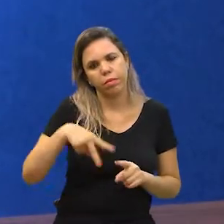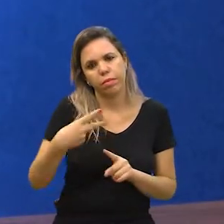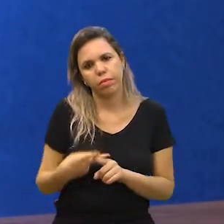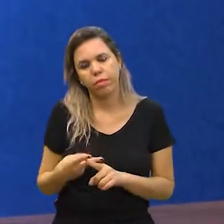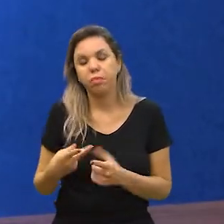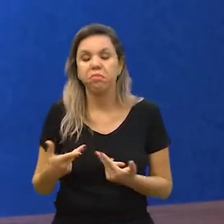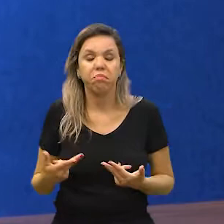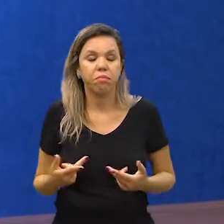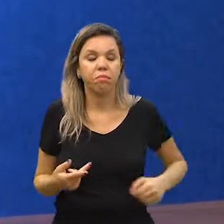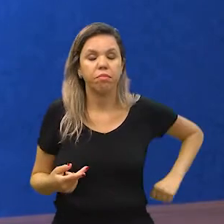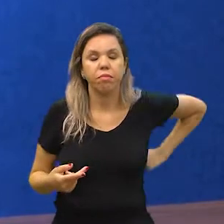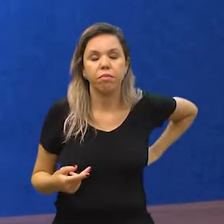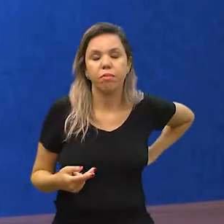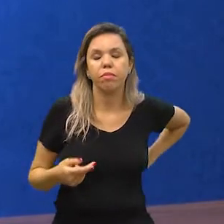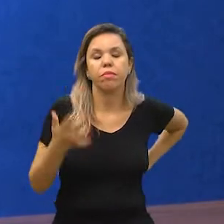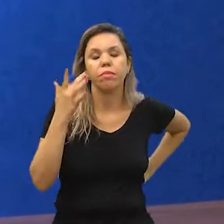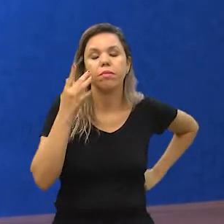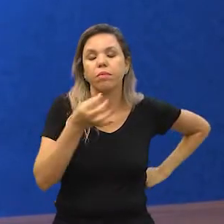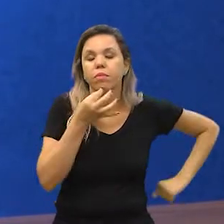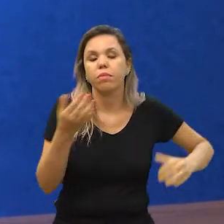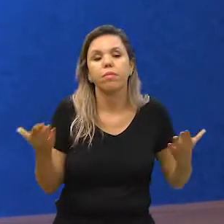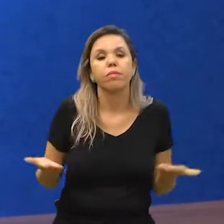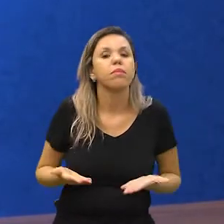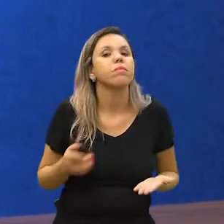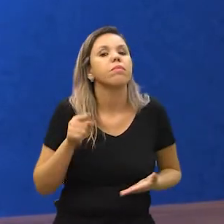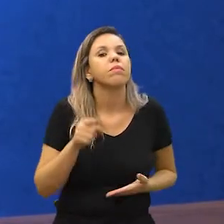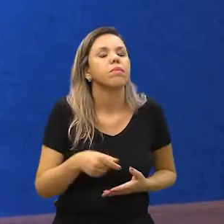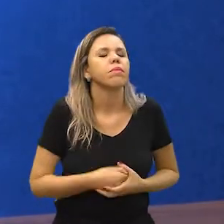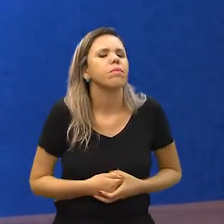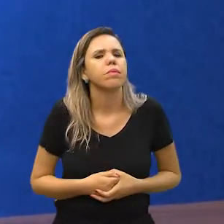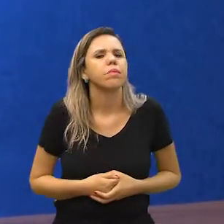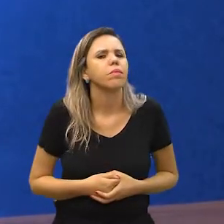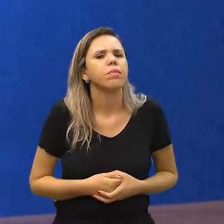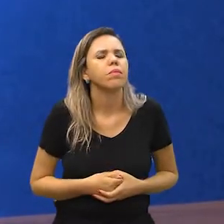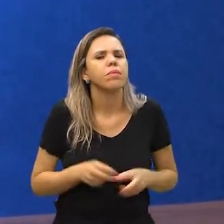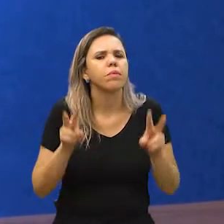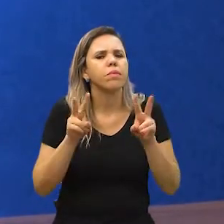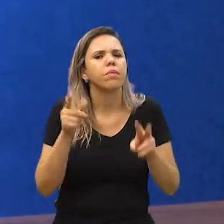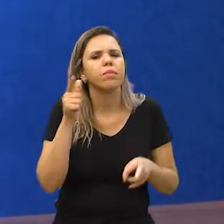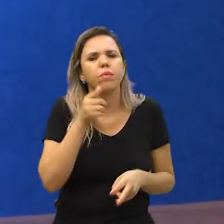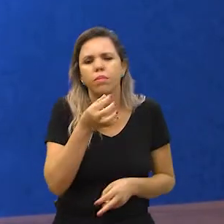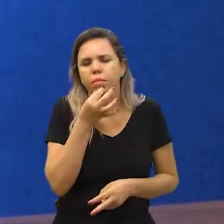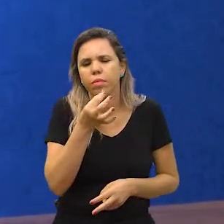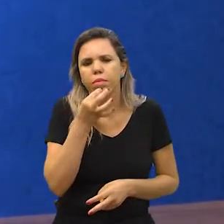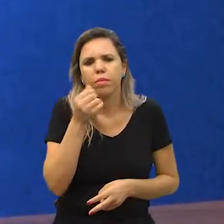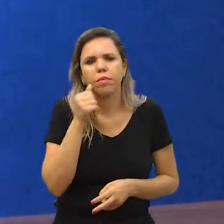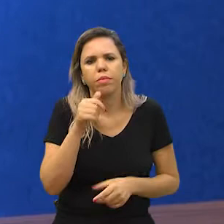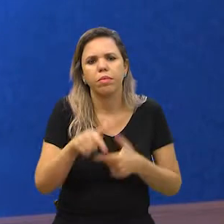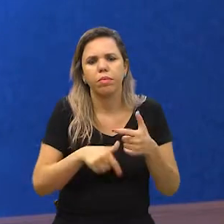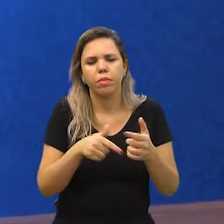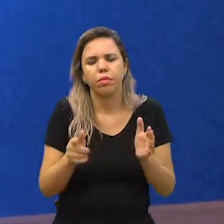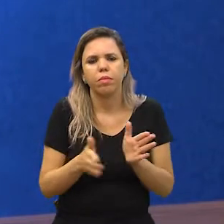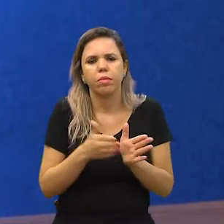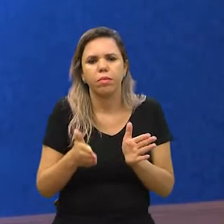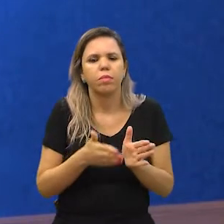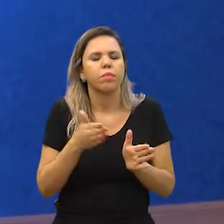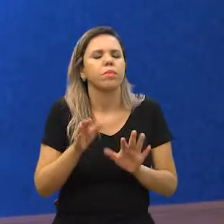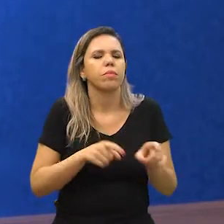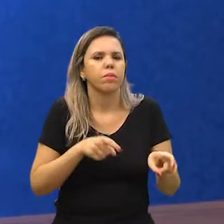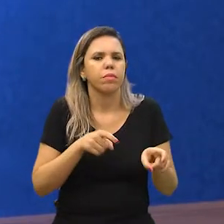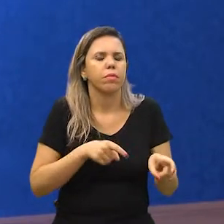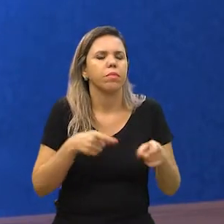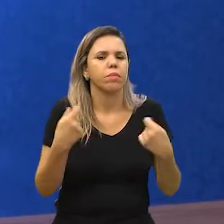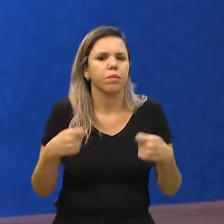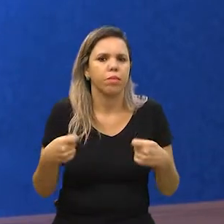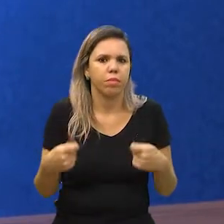tudo mais. Como você analisa hoje, qual é a visão com essa mulher que é produtora e que precisa, de